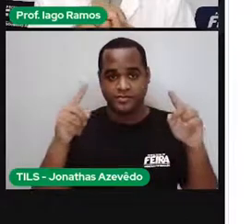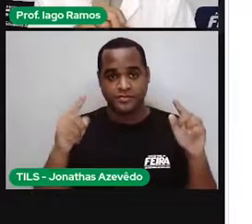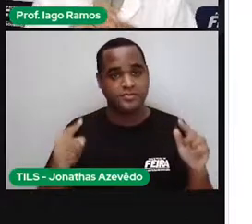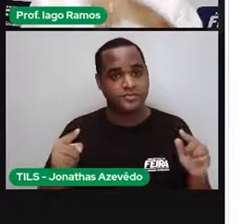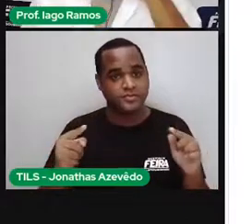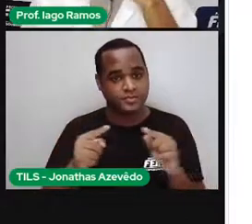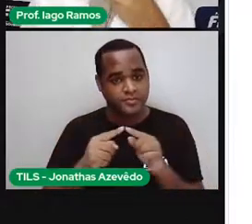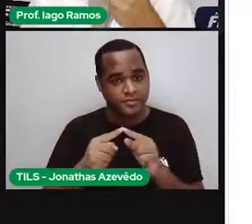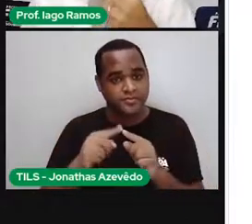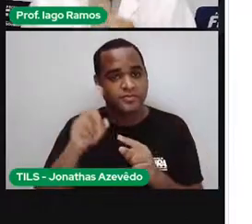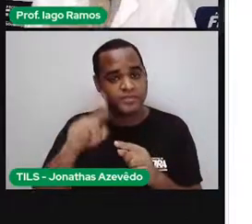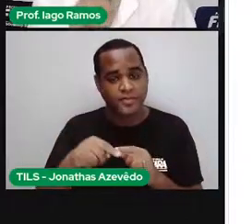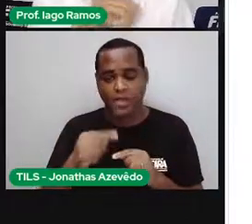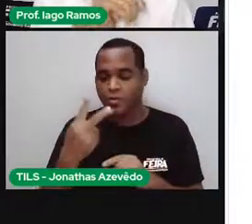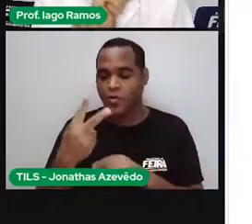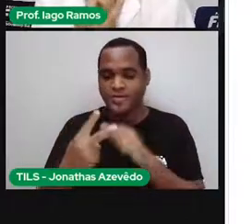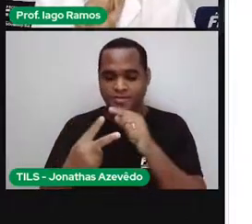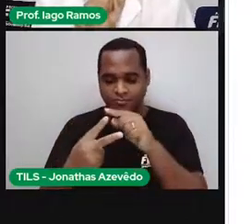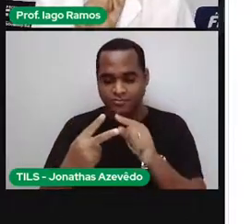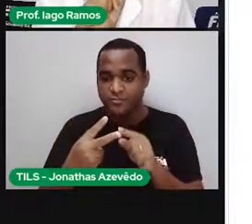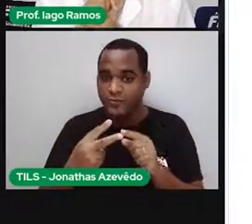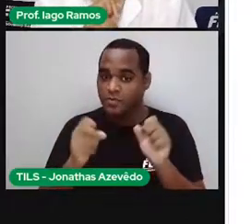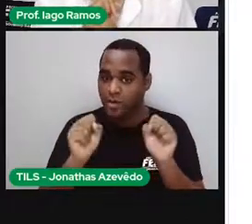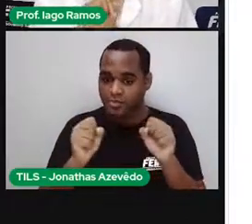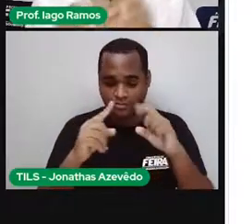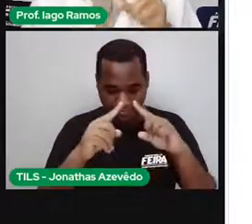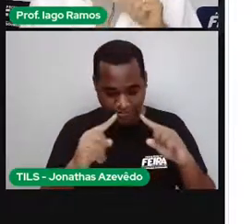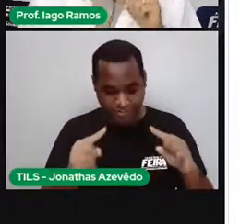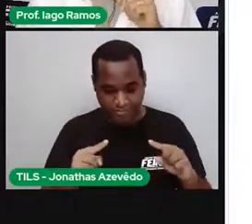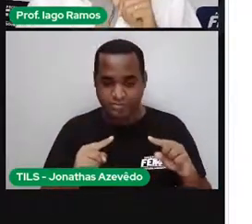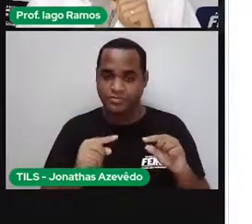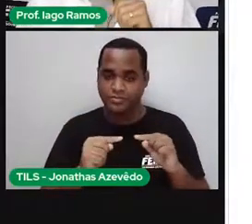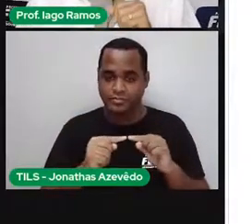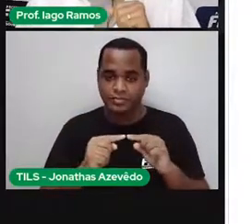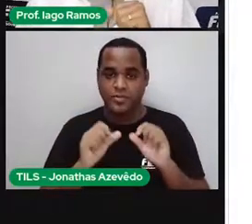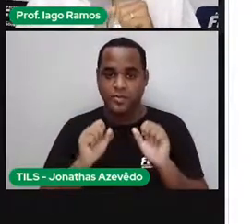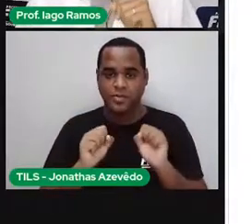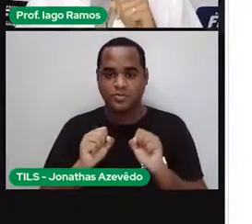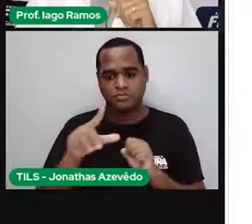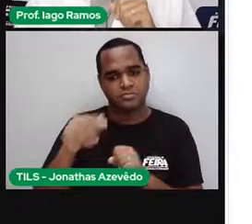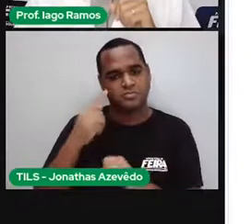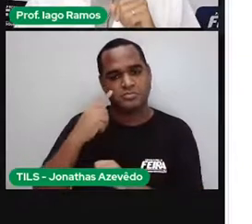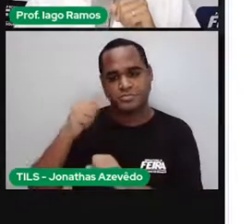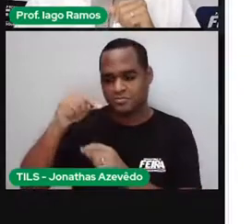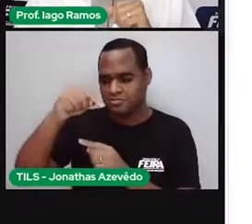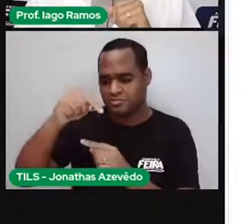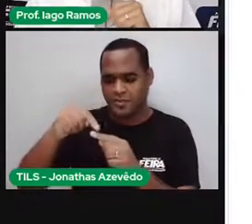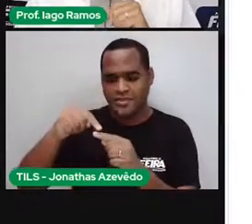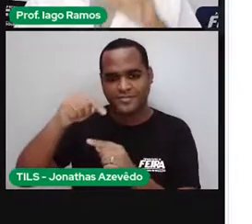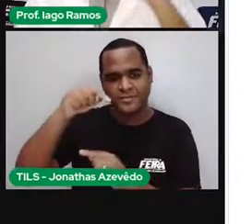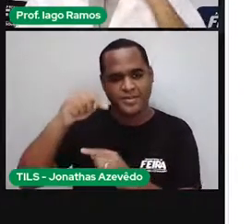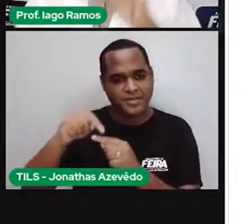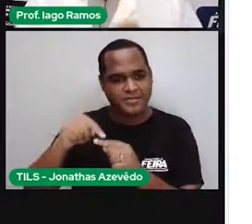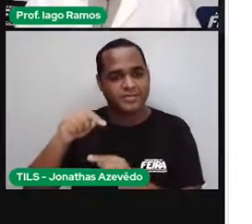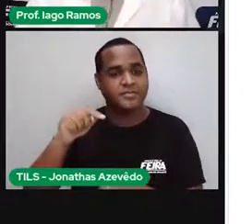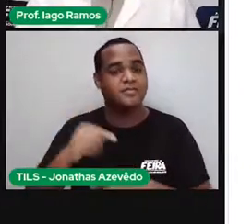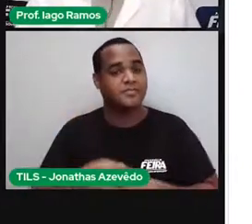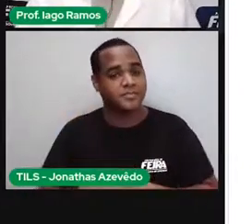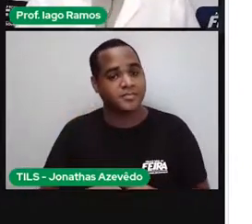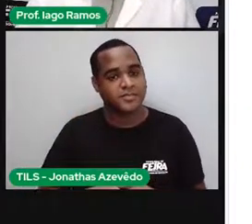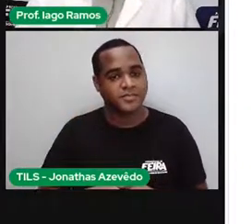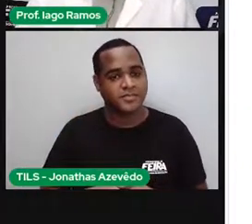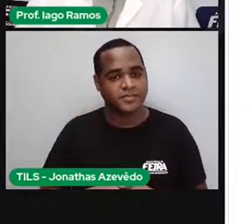vai ser dividido em dois triângulos através de uma diagonal O que é diagonal